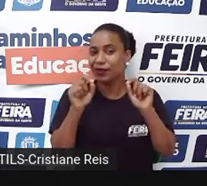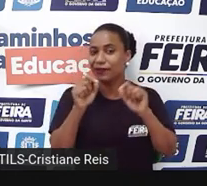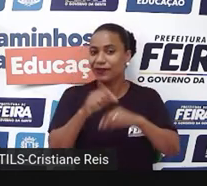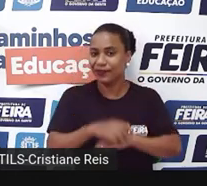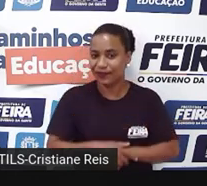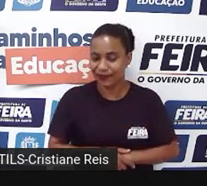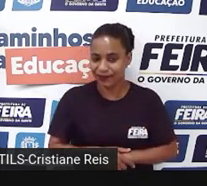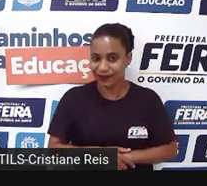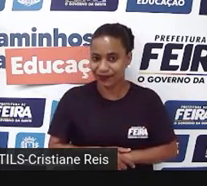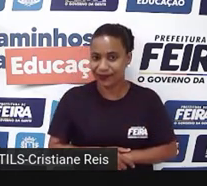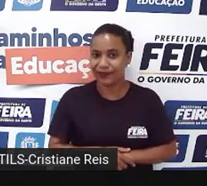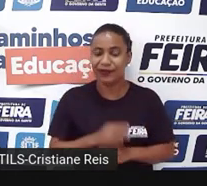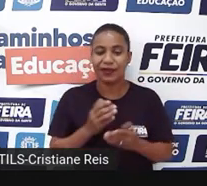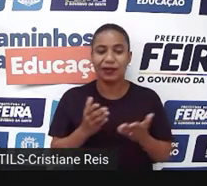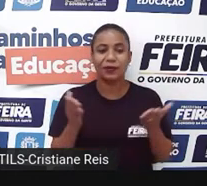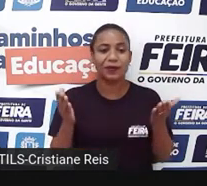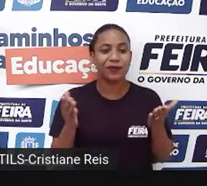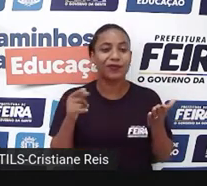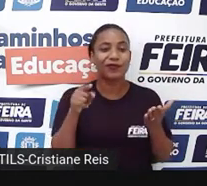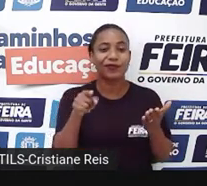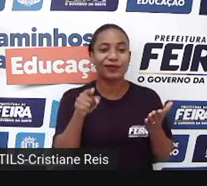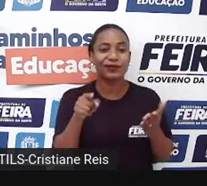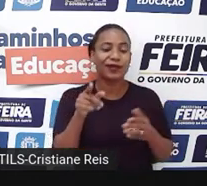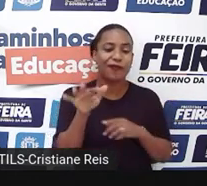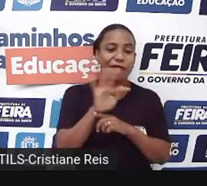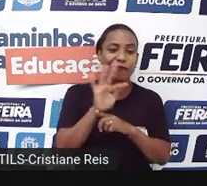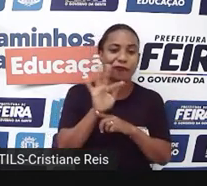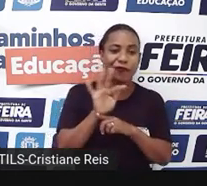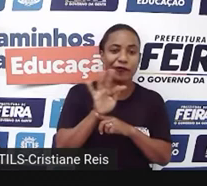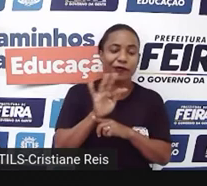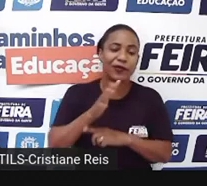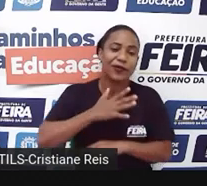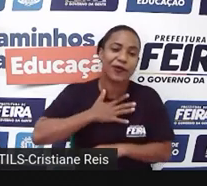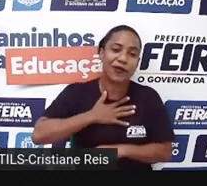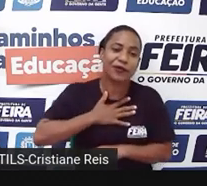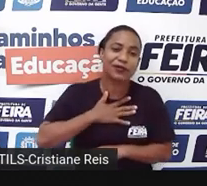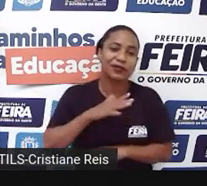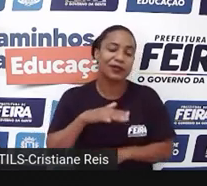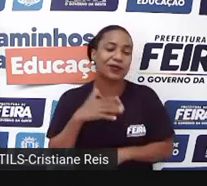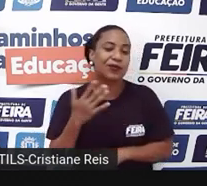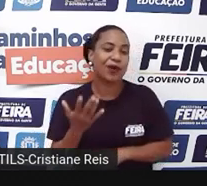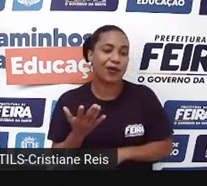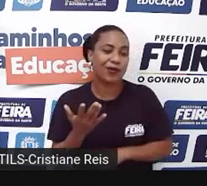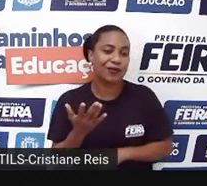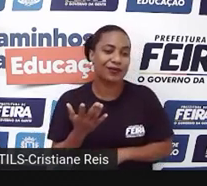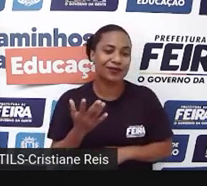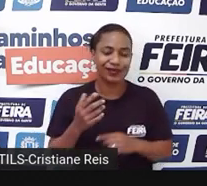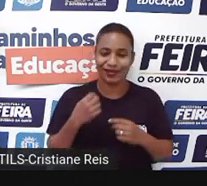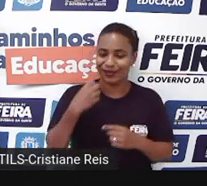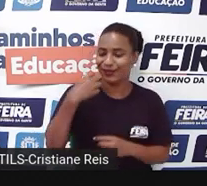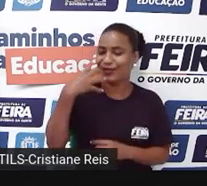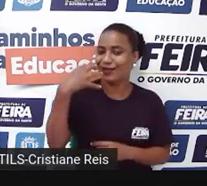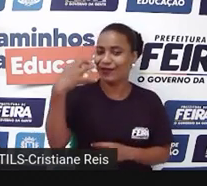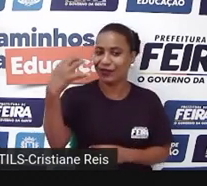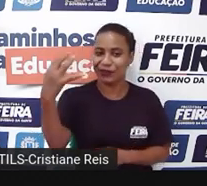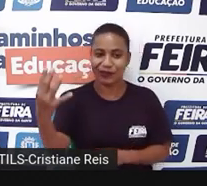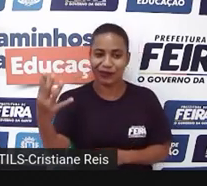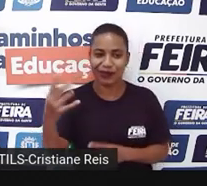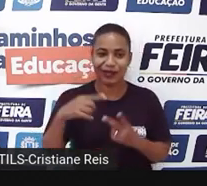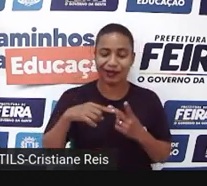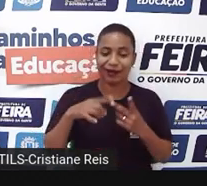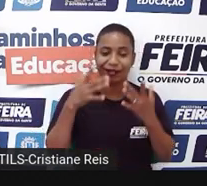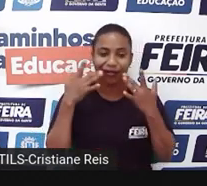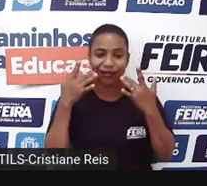like? Então, que tipo de filme você gosta? Adventure? Aventura? Drama?